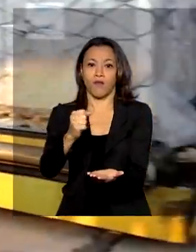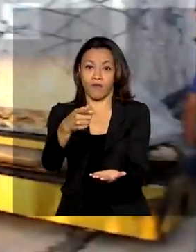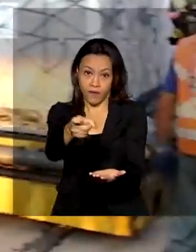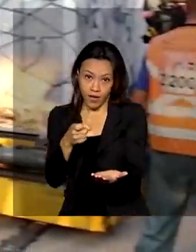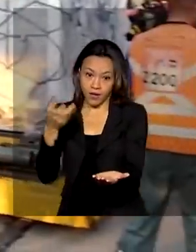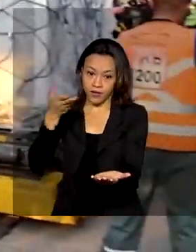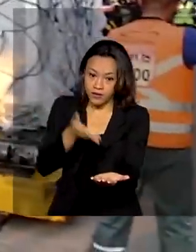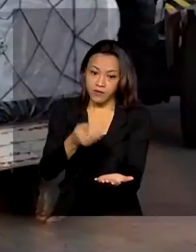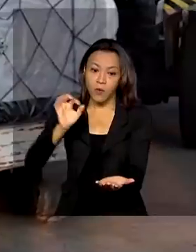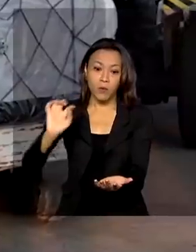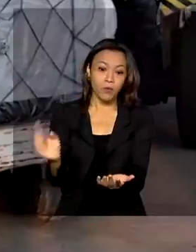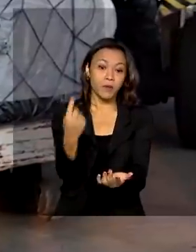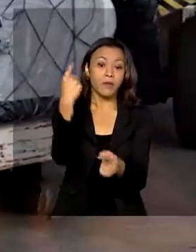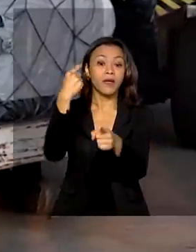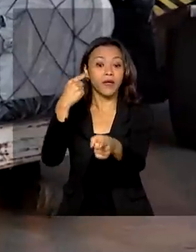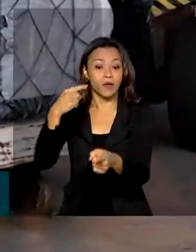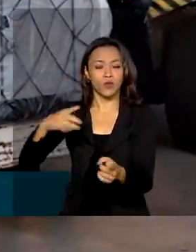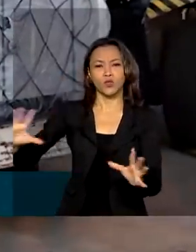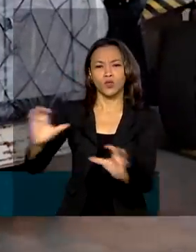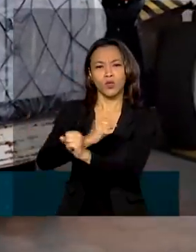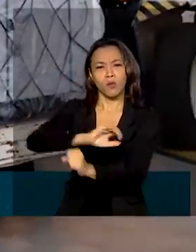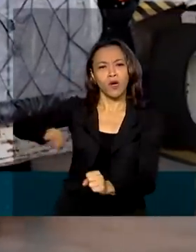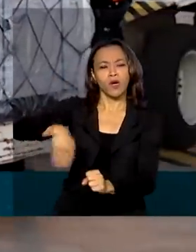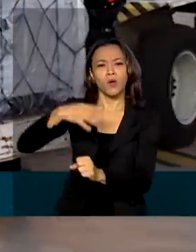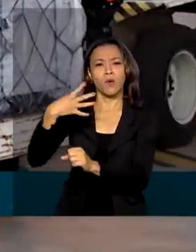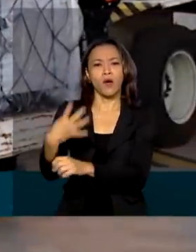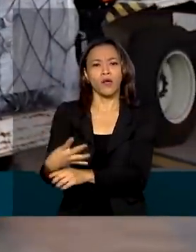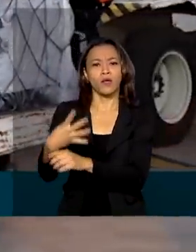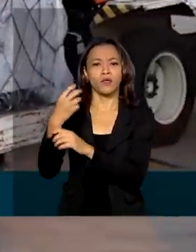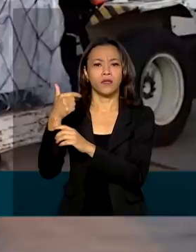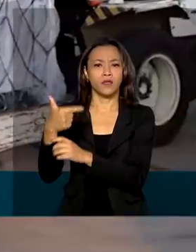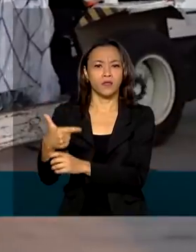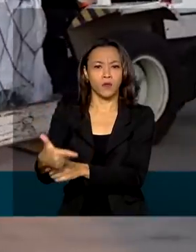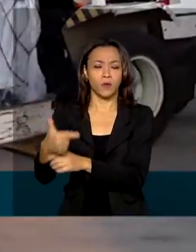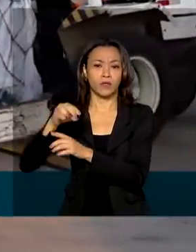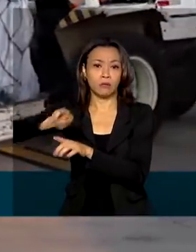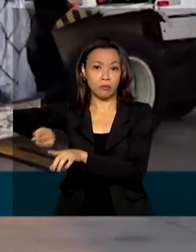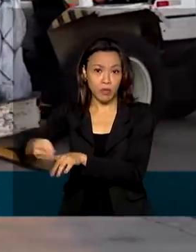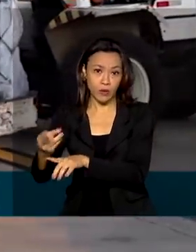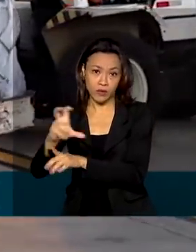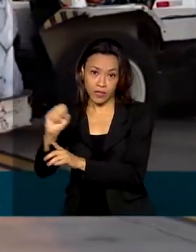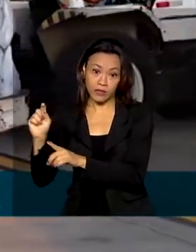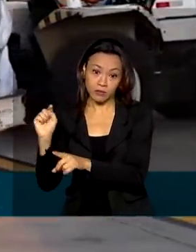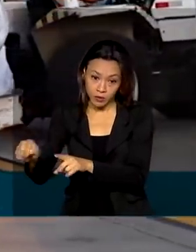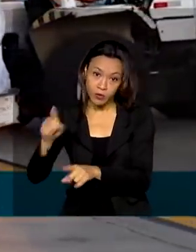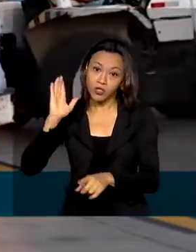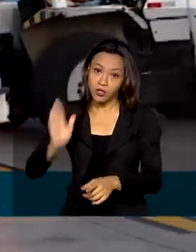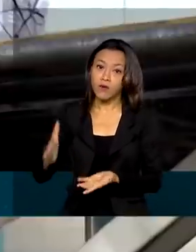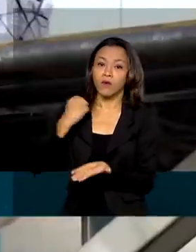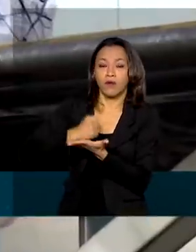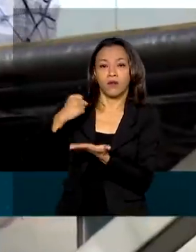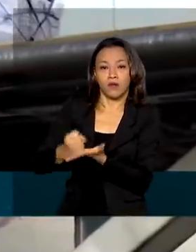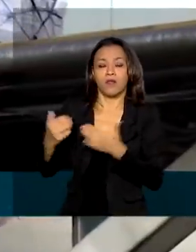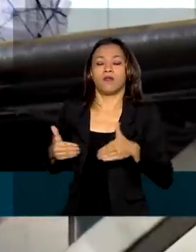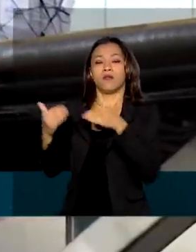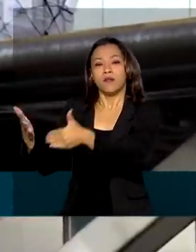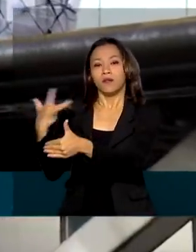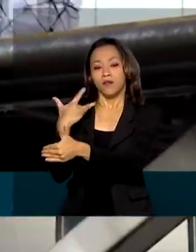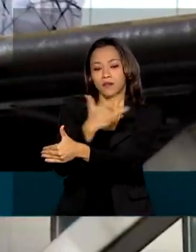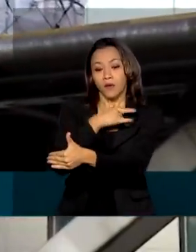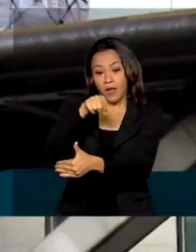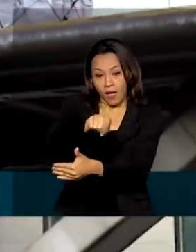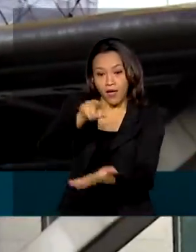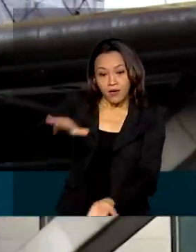foi a primeira remessa do total de 42 milhões e meio de doses contratadas pelo Ministério da Saúde e a vacina